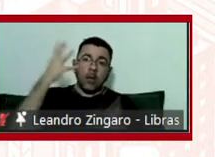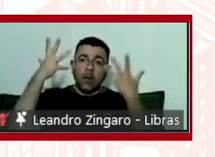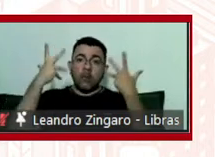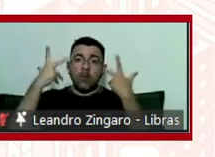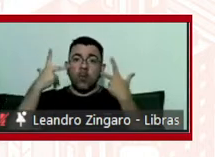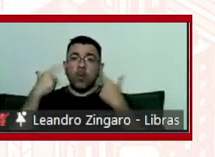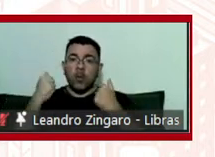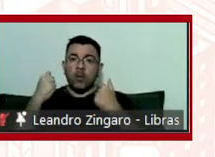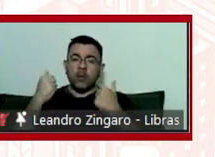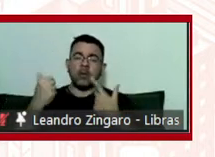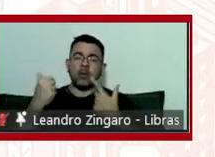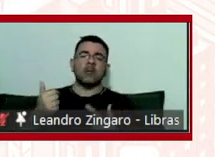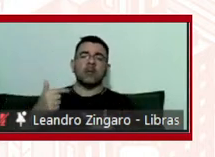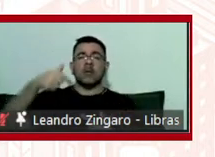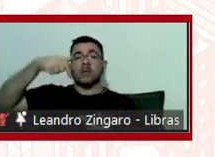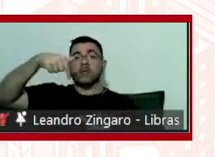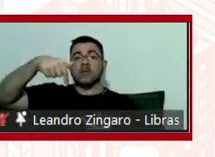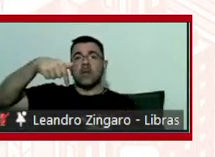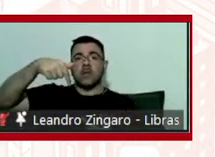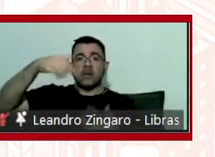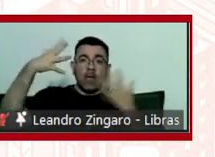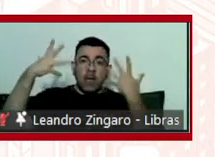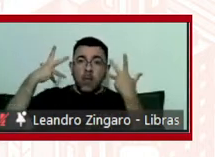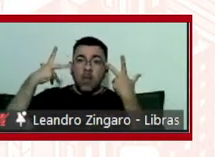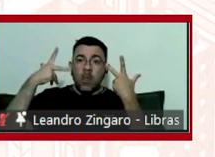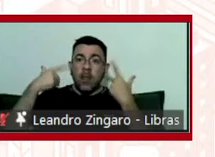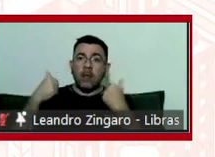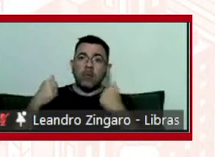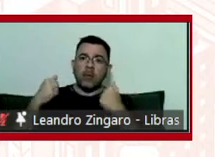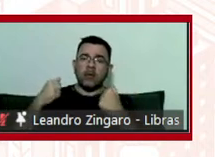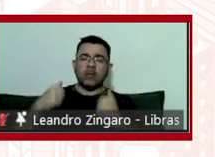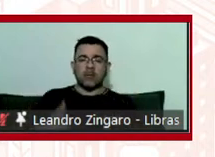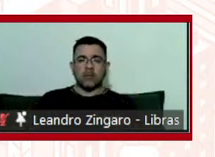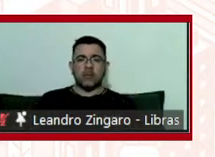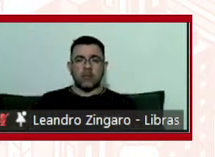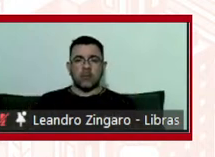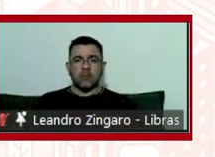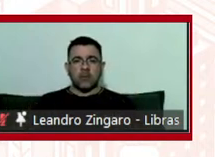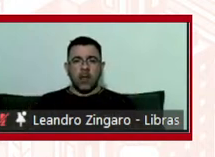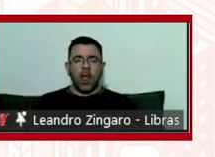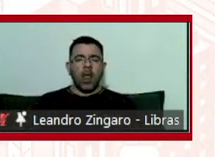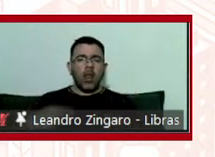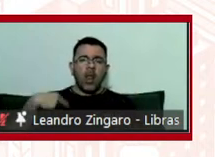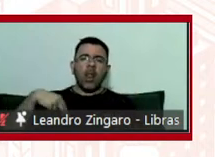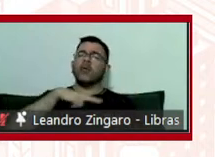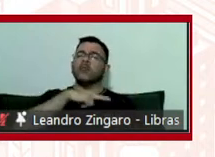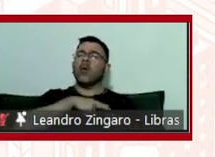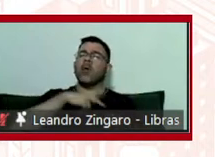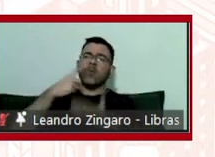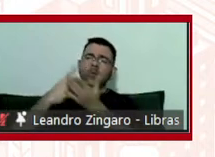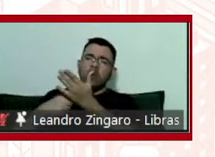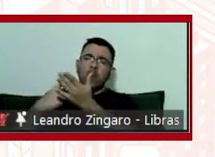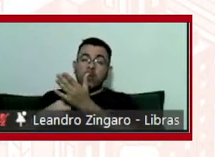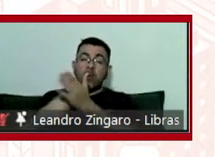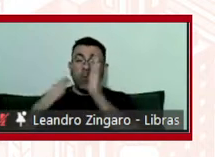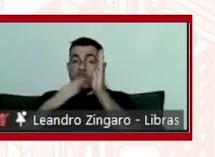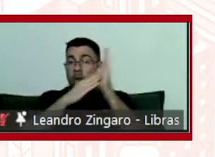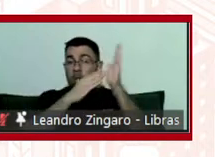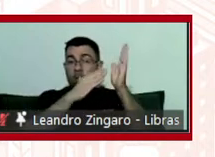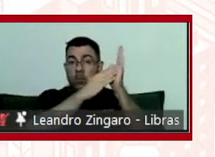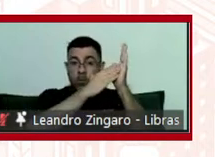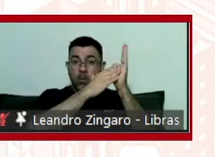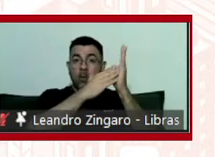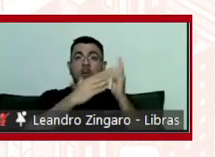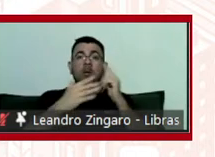tem sete animais provindos desses 48 e agora a gente tem um convênio com o Ministério Público Federal com um OAB e com duas